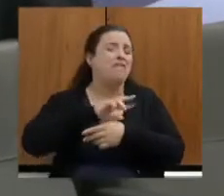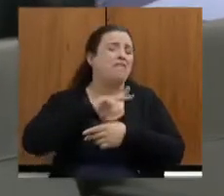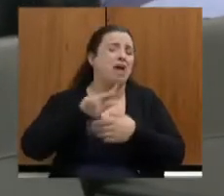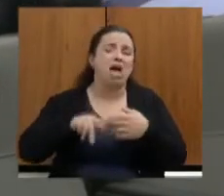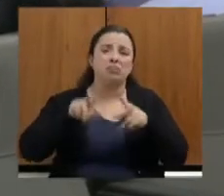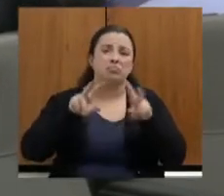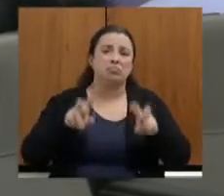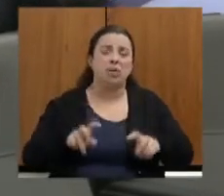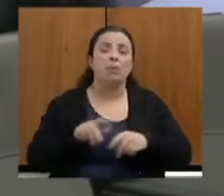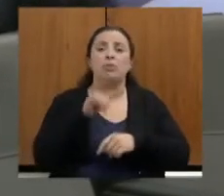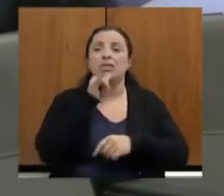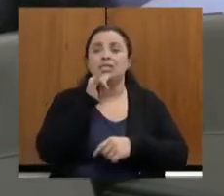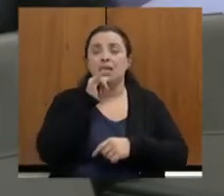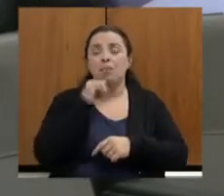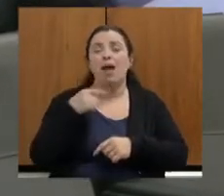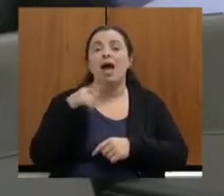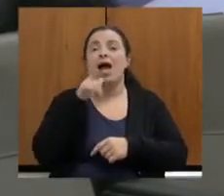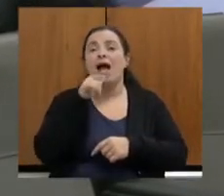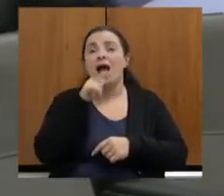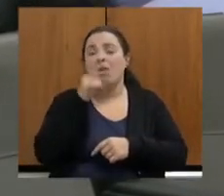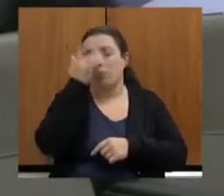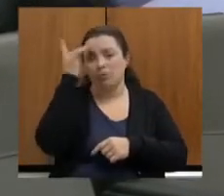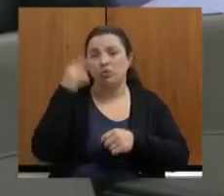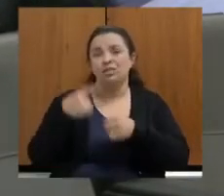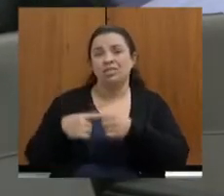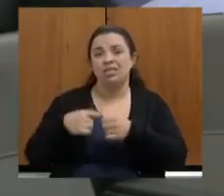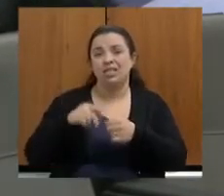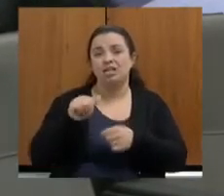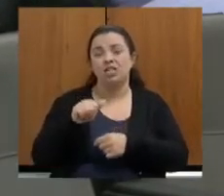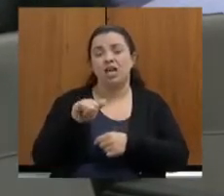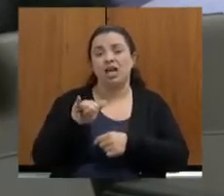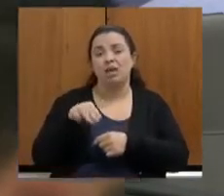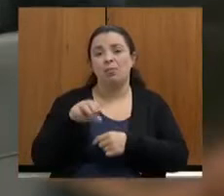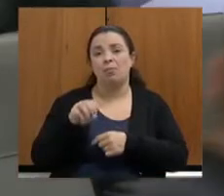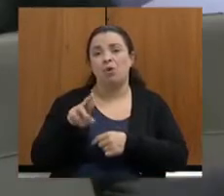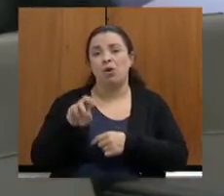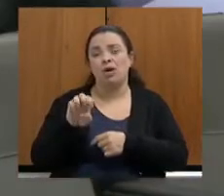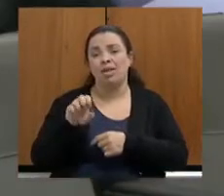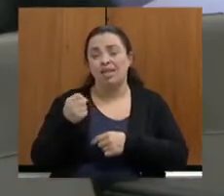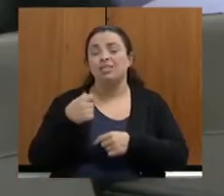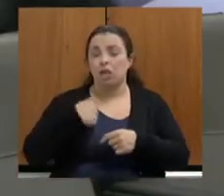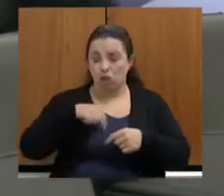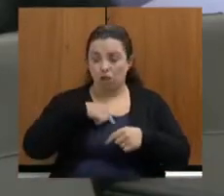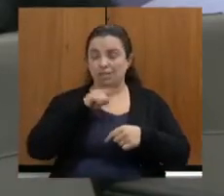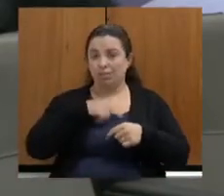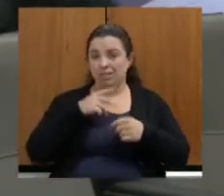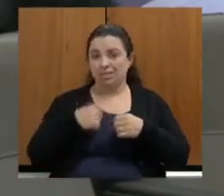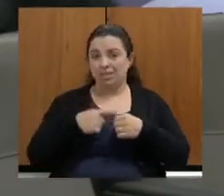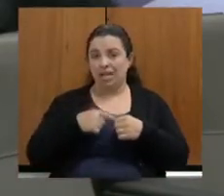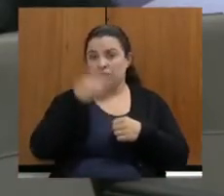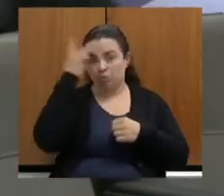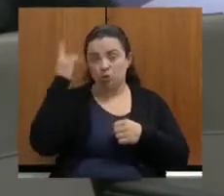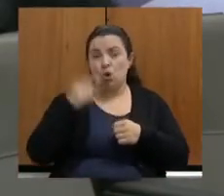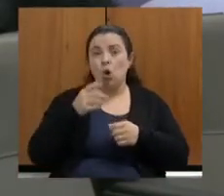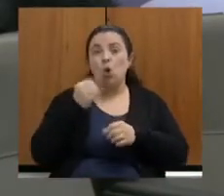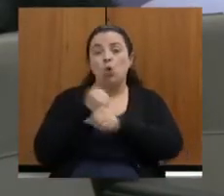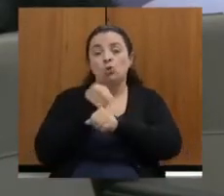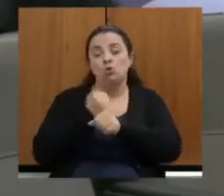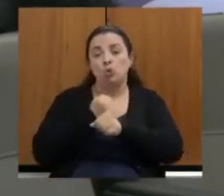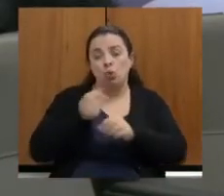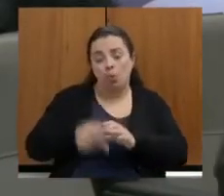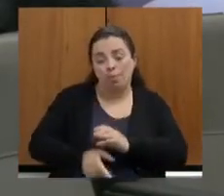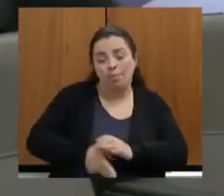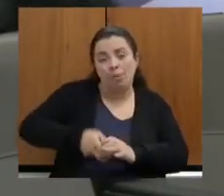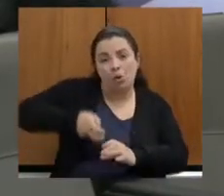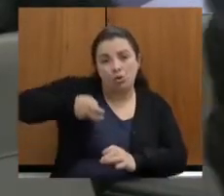água igual pessoal de Aimorés aí relatou nós em pedra corrido o pessoal construir um poço só que o nosso posto foi construído